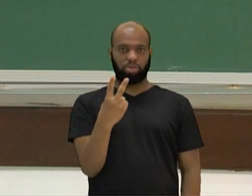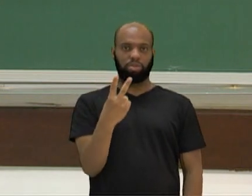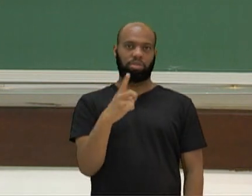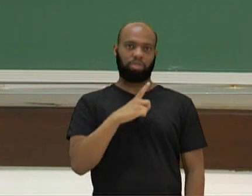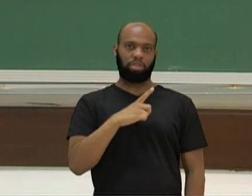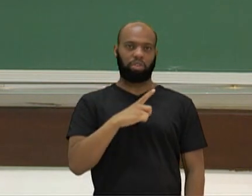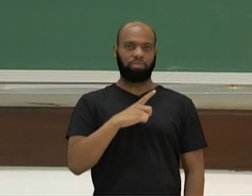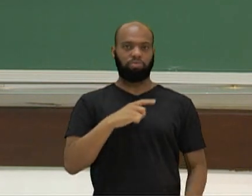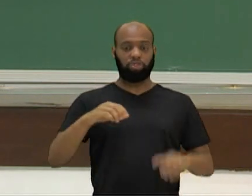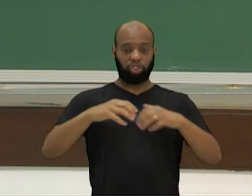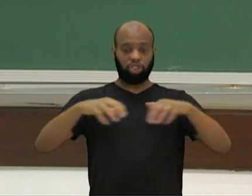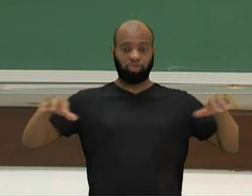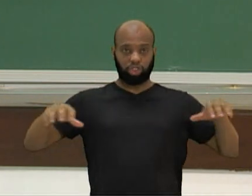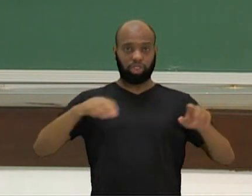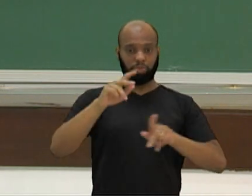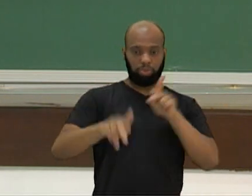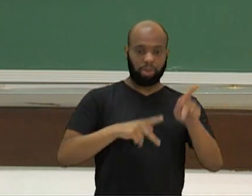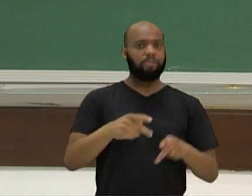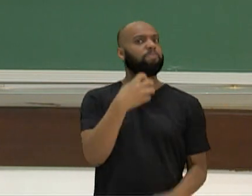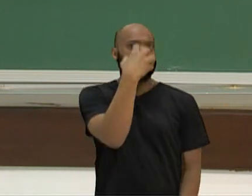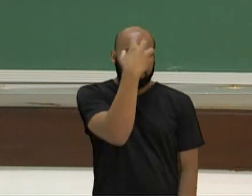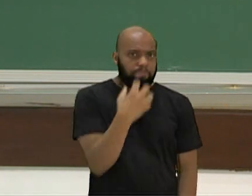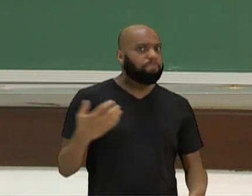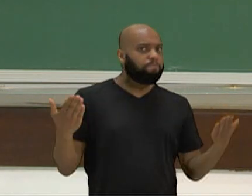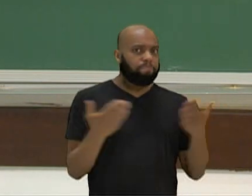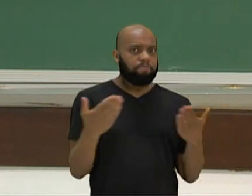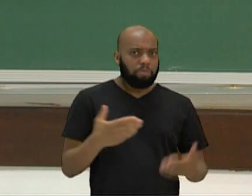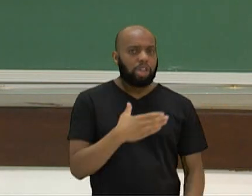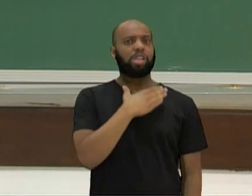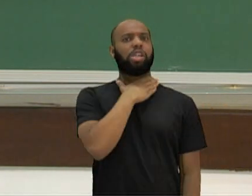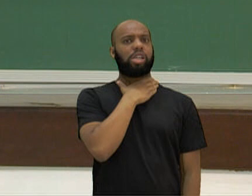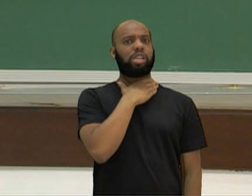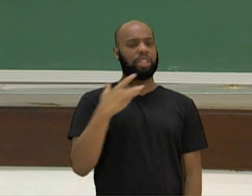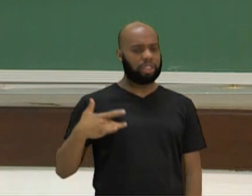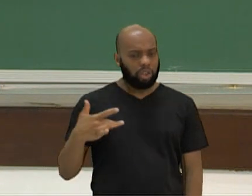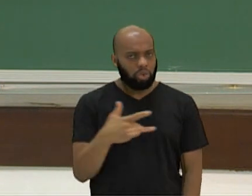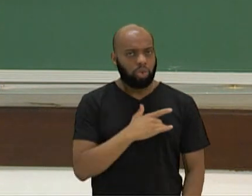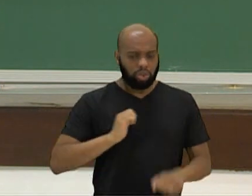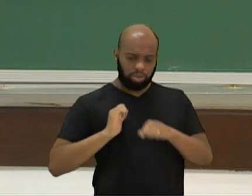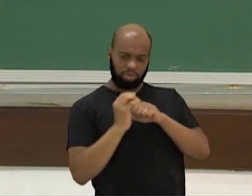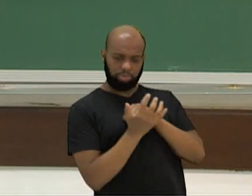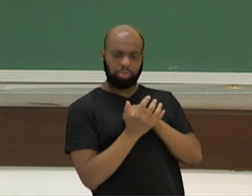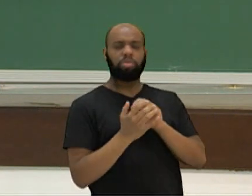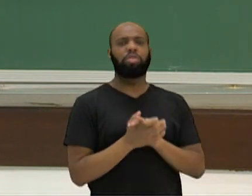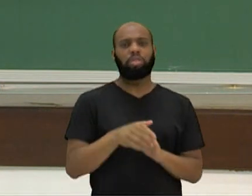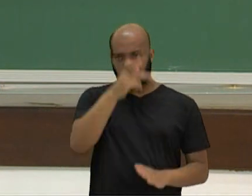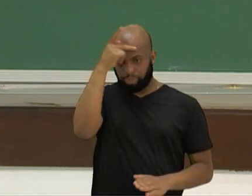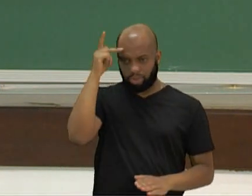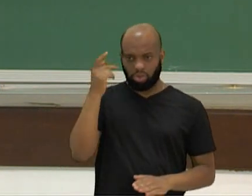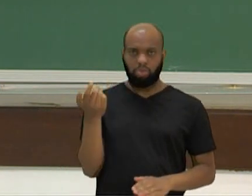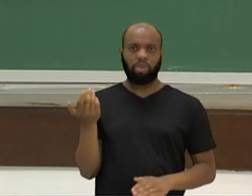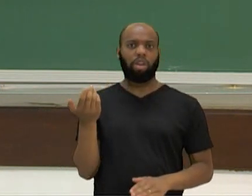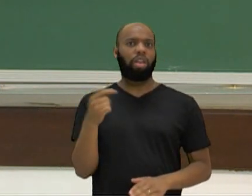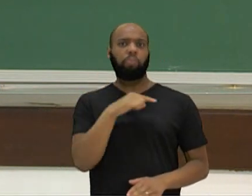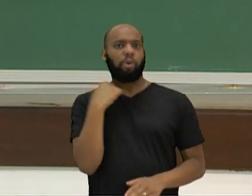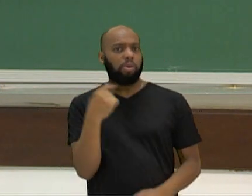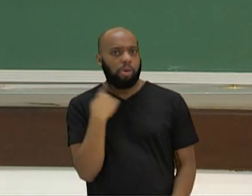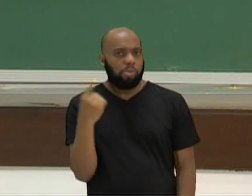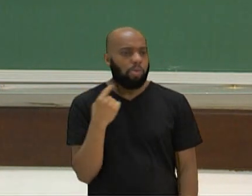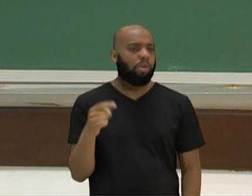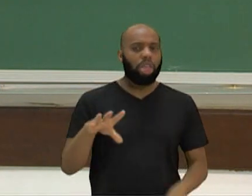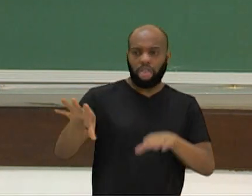população. Um deles é muito sério a crise de saúde, o coronavírus, as pessoas estão morrendo, as pessoas estão ficando